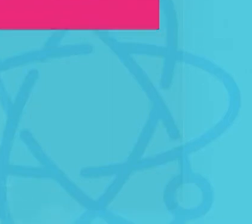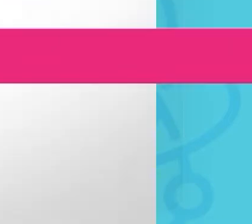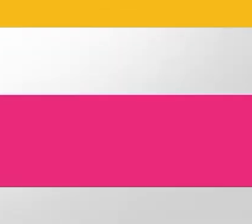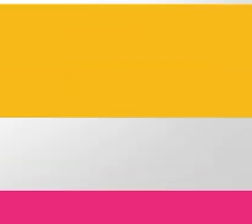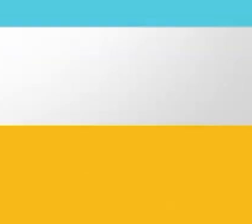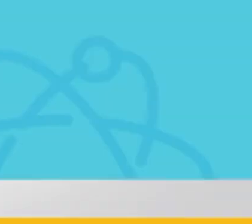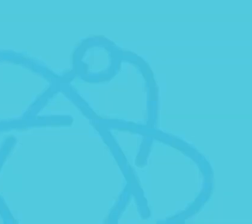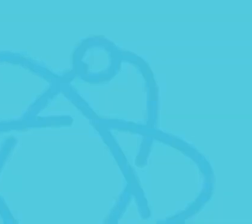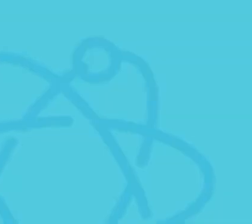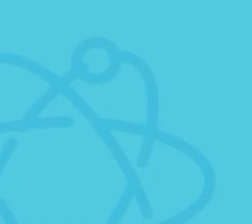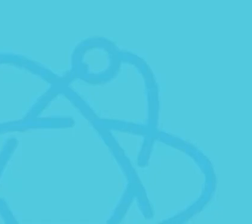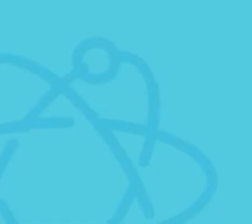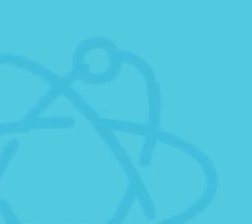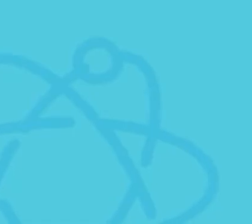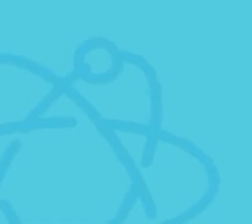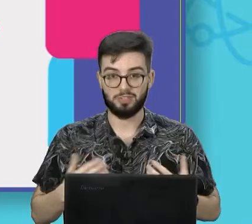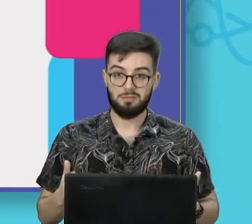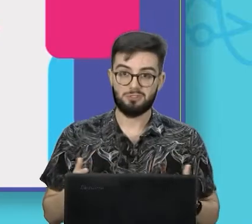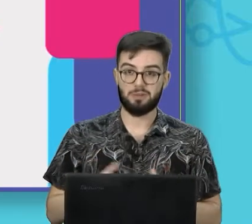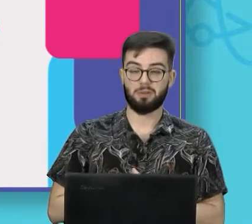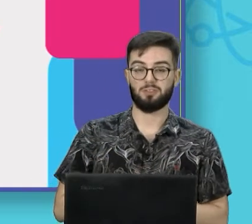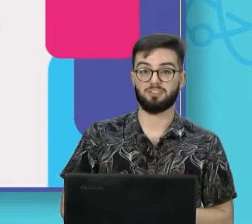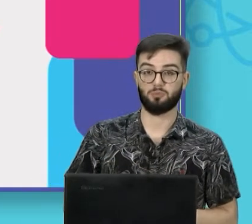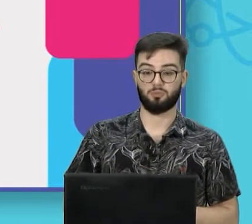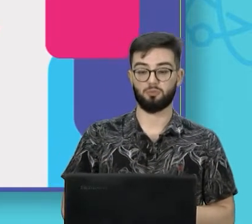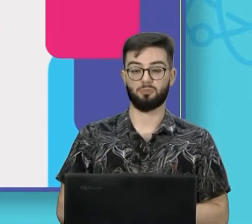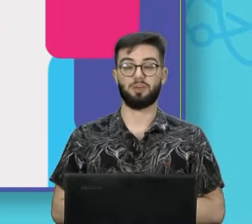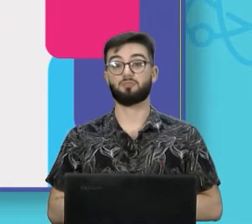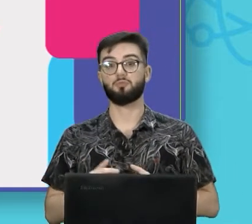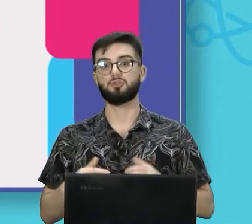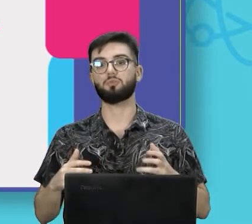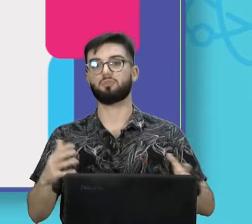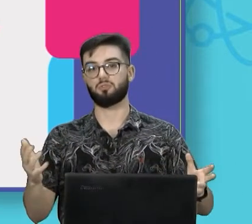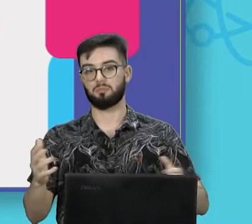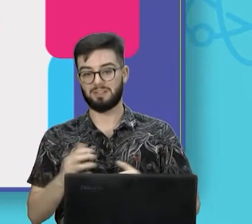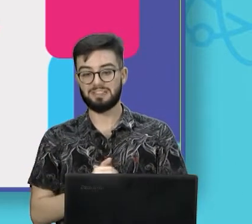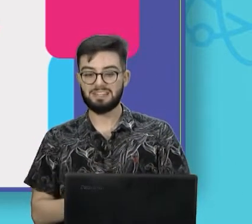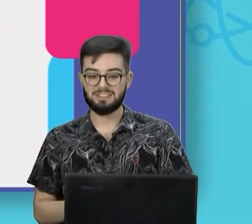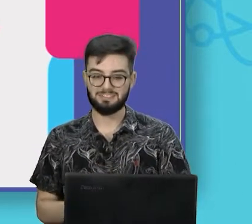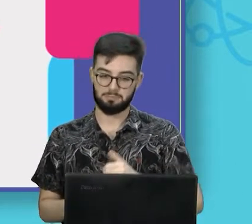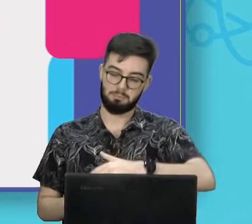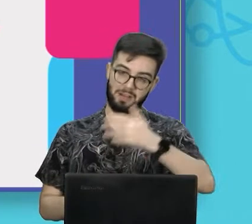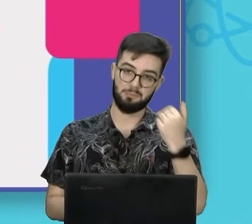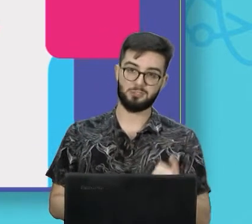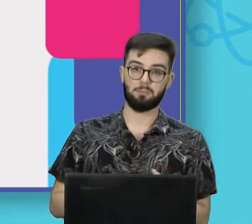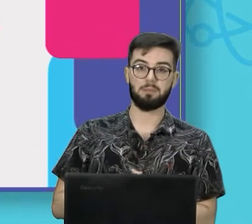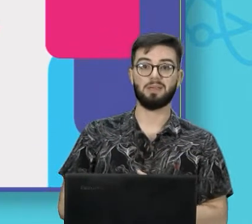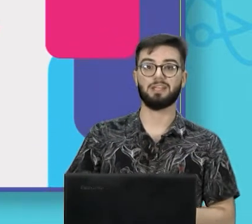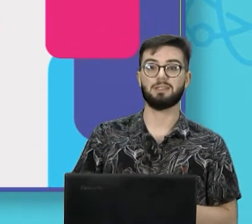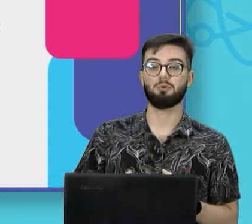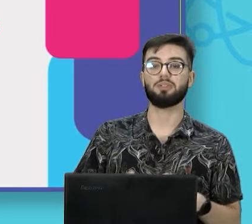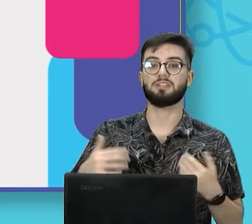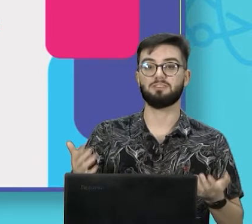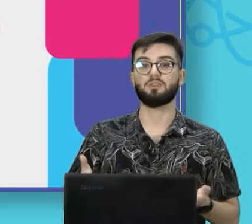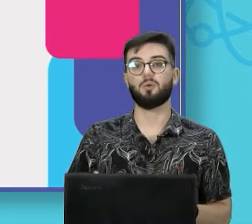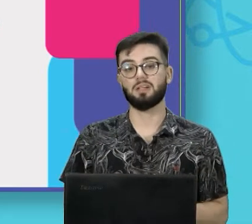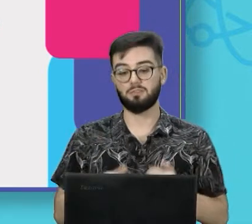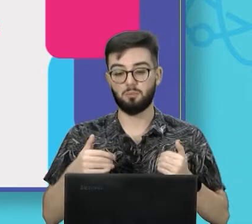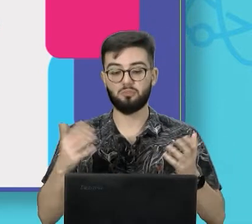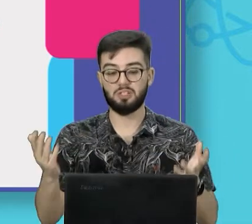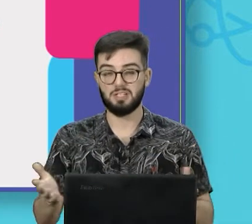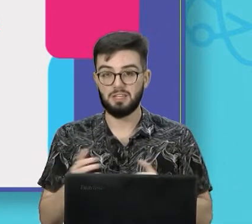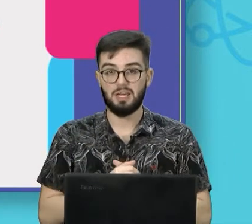hoje bom então pessoal voltamos né Para nossa discussão sobre as constituições brasileiras Paramos na primeira de